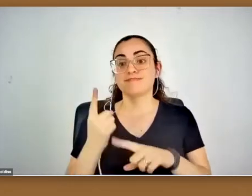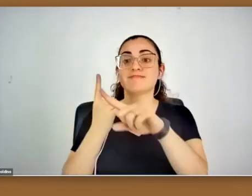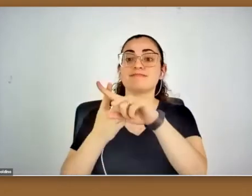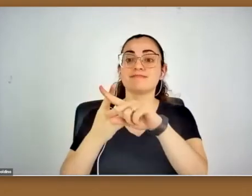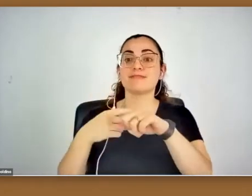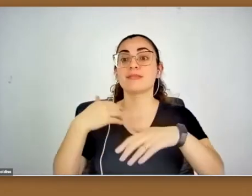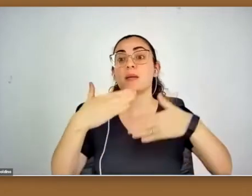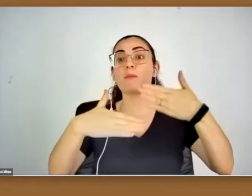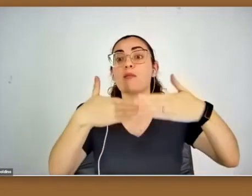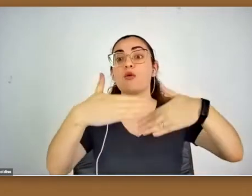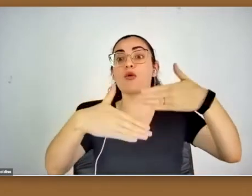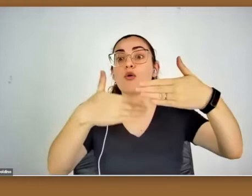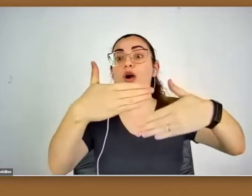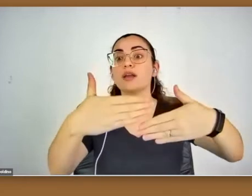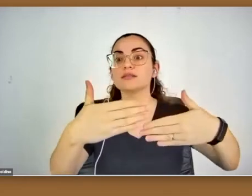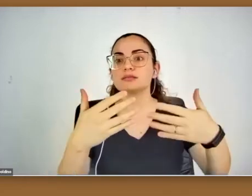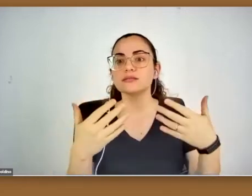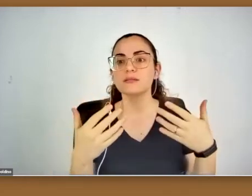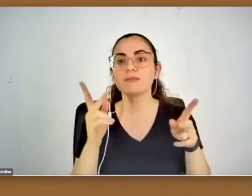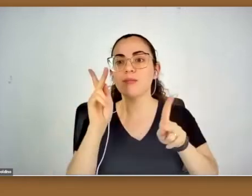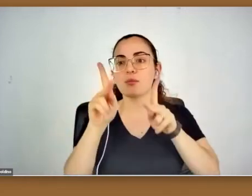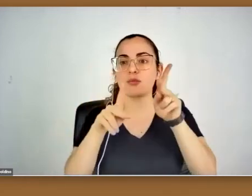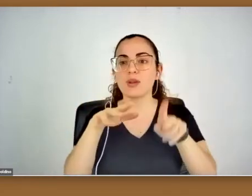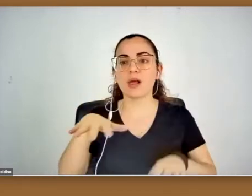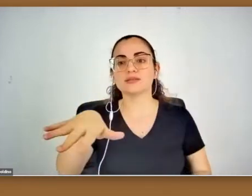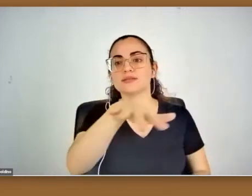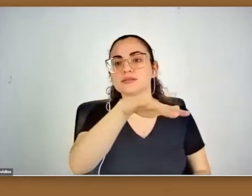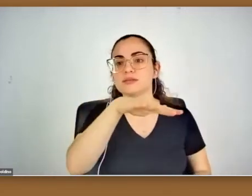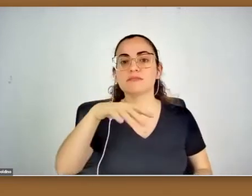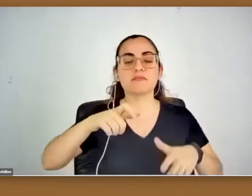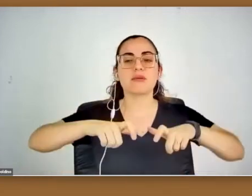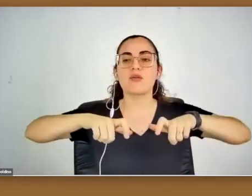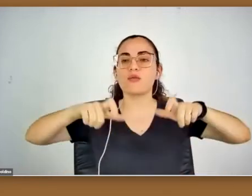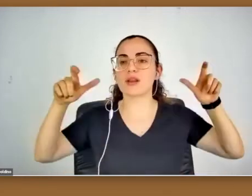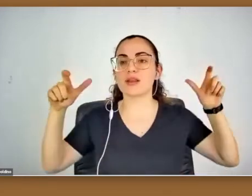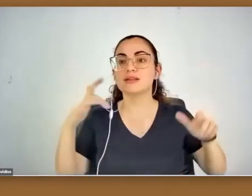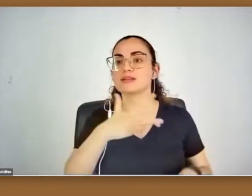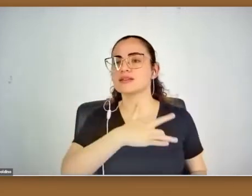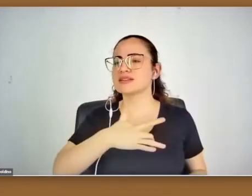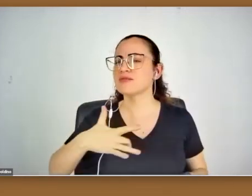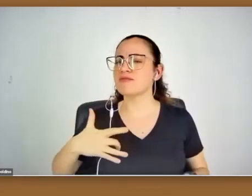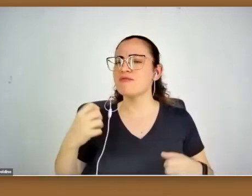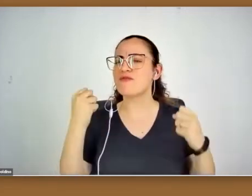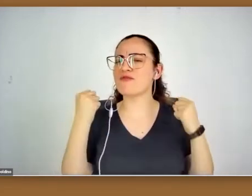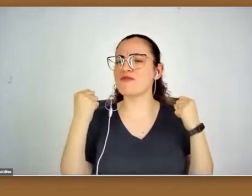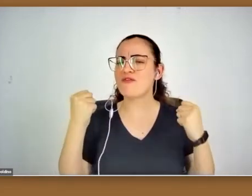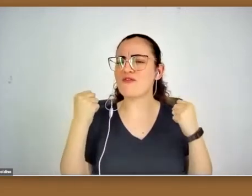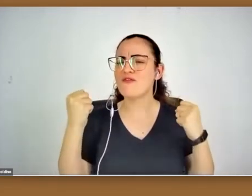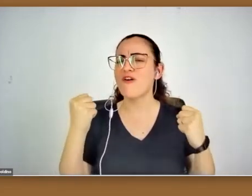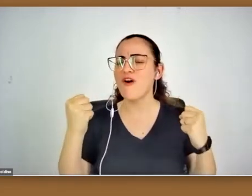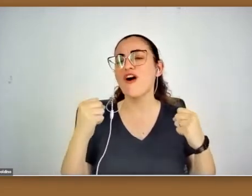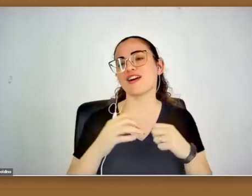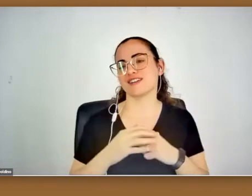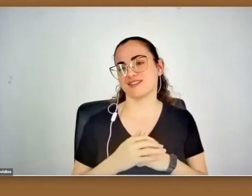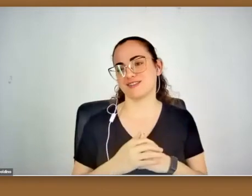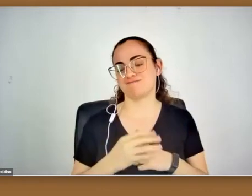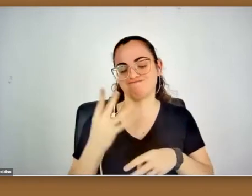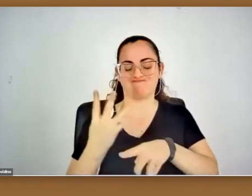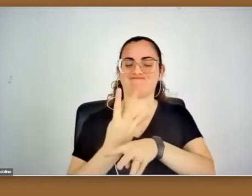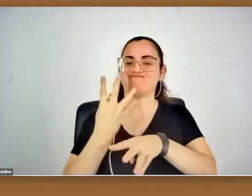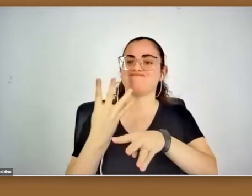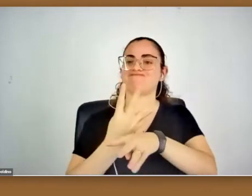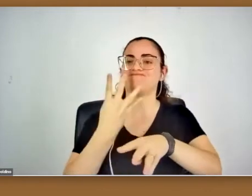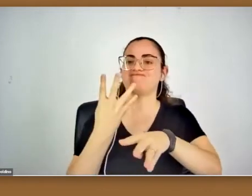na frente com uma população que é mais saudável, mais produtiva. Né? Então, é extremamente importante. E aí,